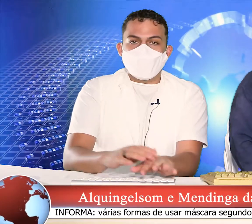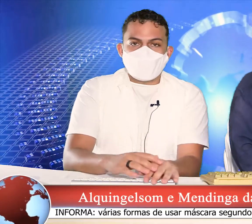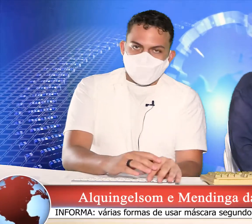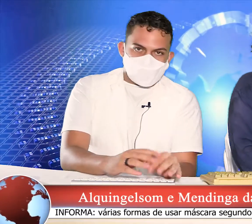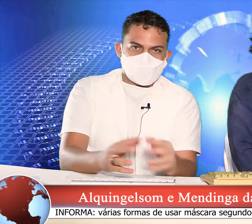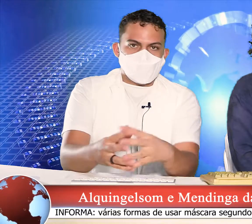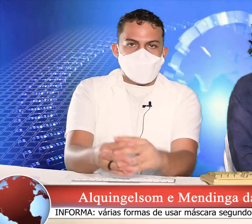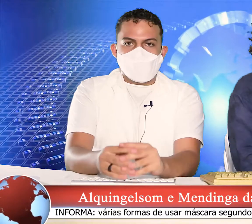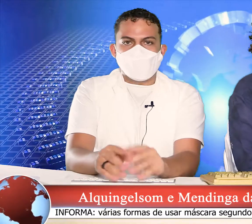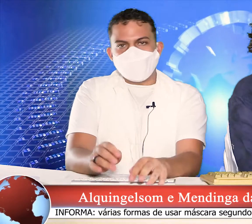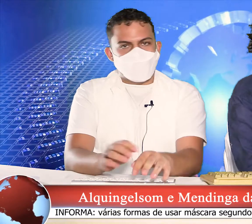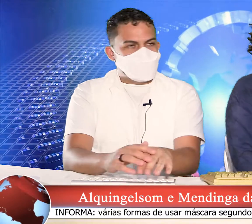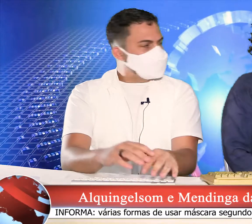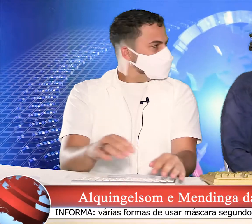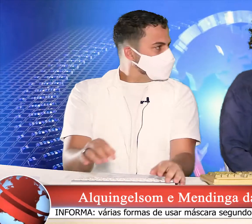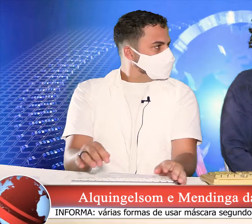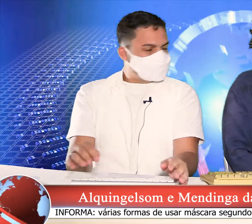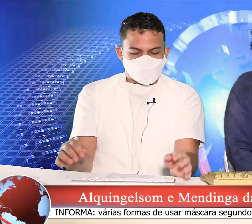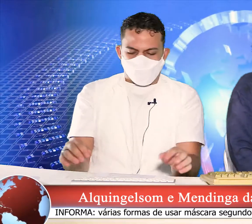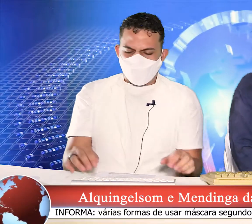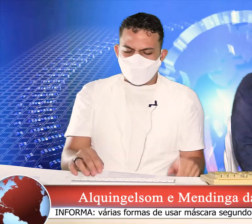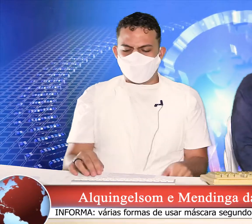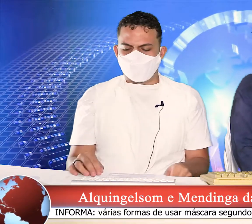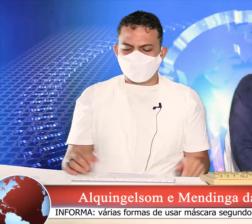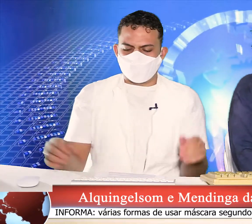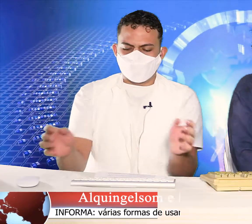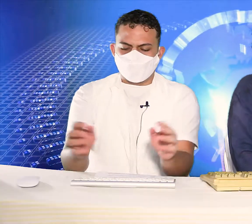Boa noite, pessoal! Boa noite!